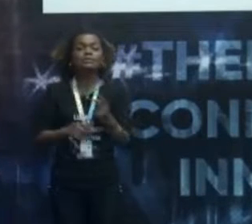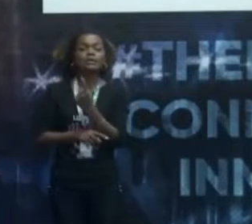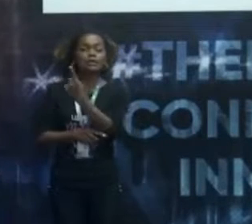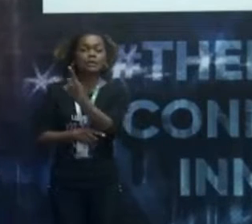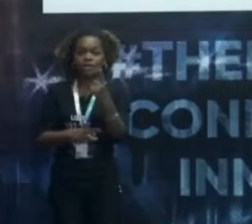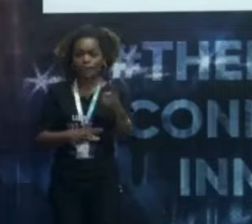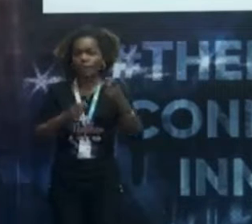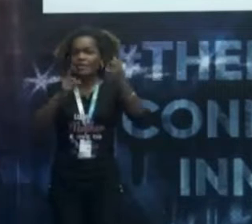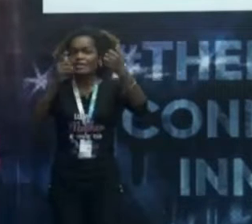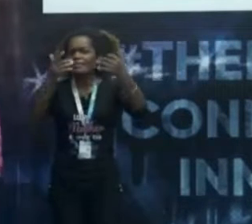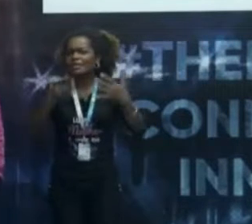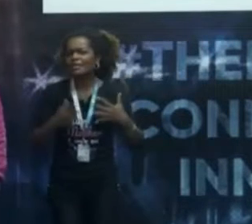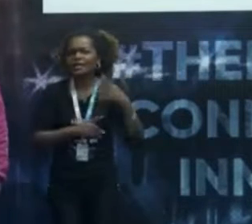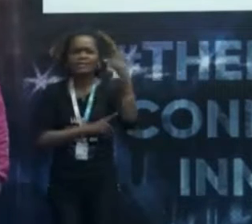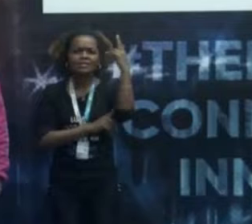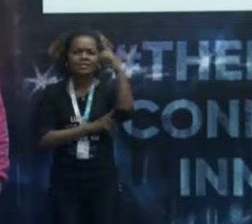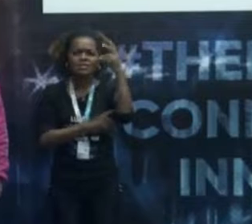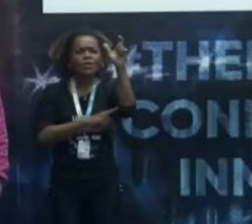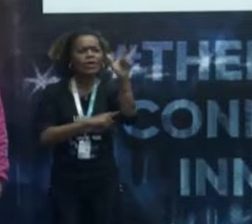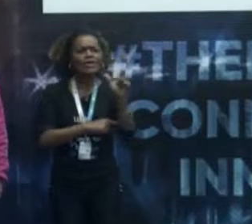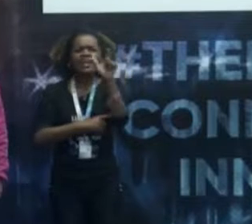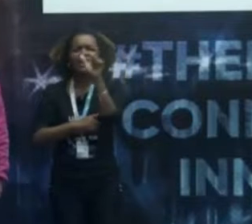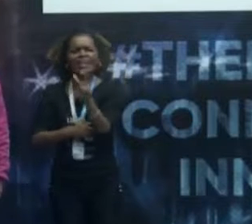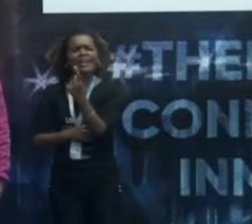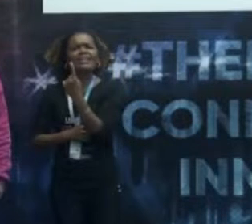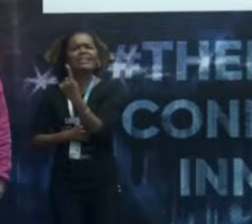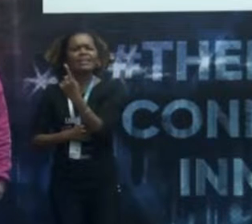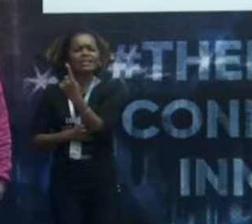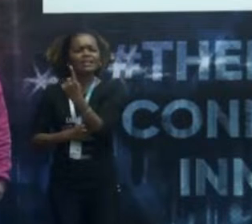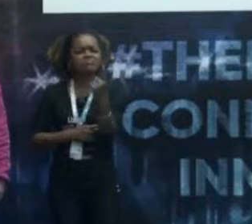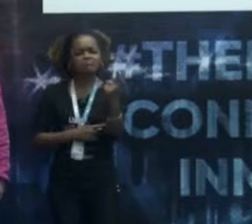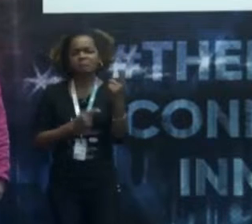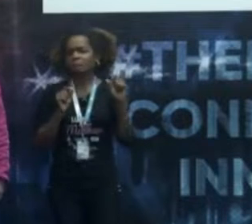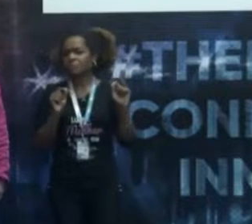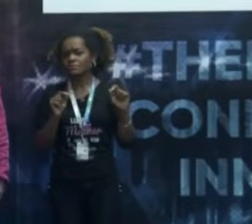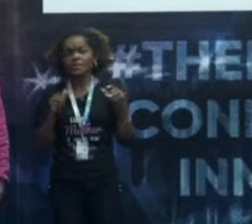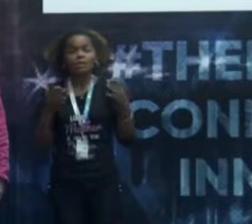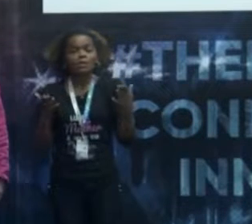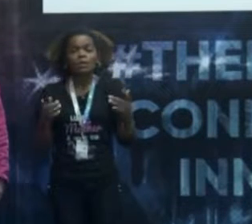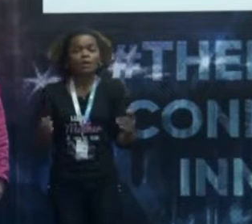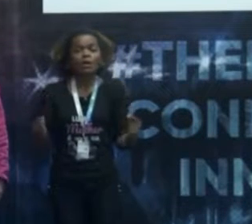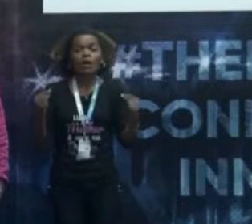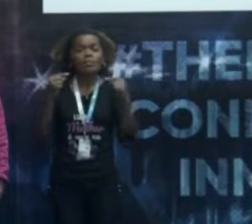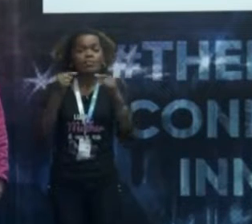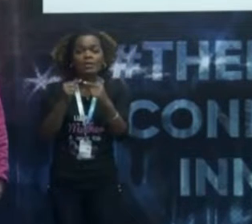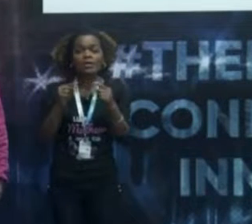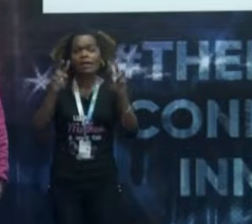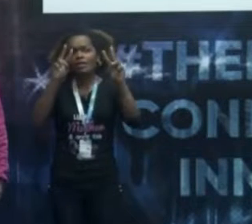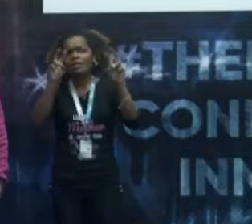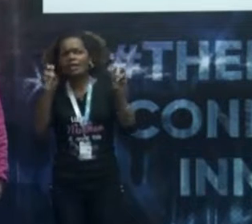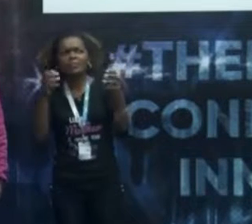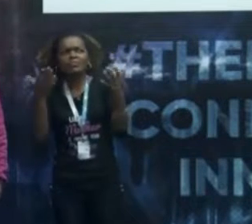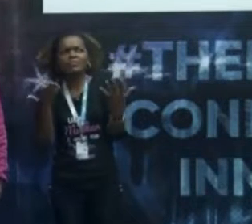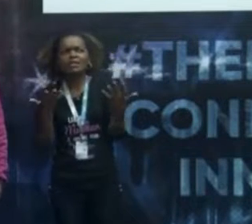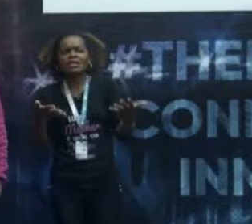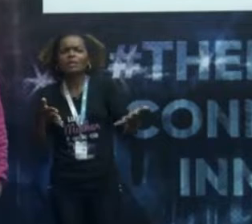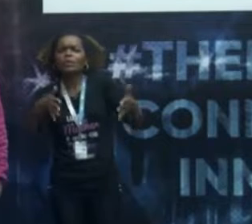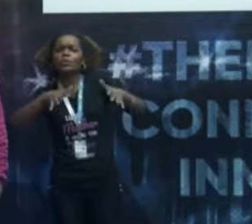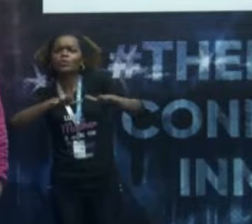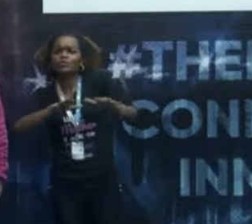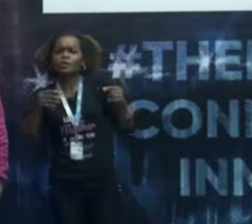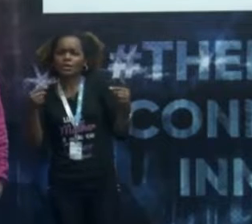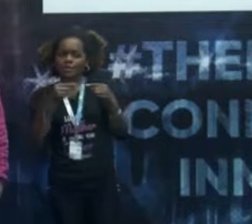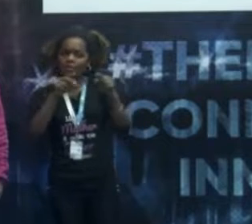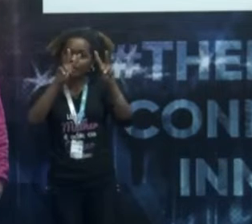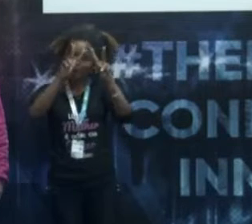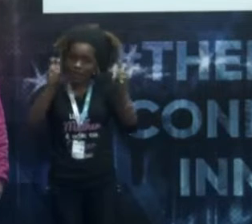apresentassem, contassem um pouquinho quem são vocês e qual que é a ligação de vocês com esse tema da inclusão, que é o